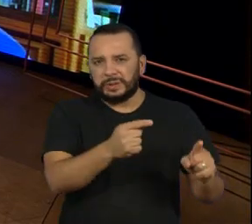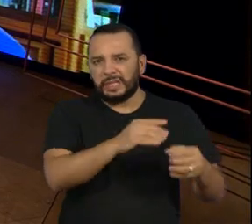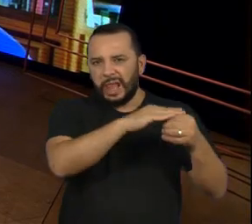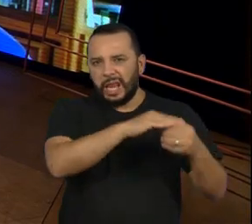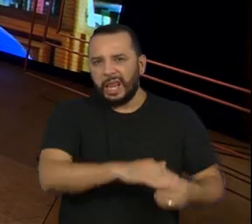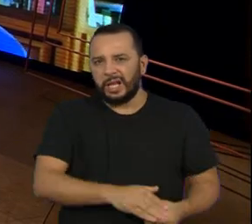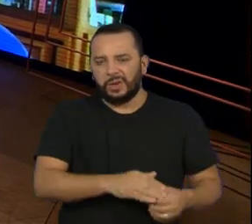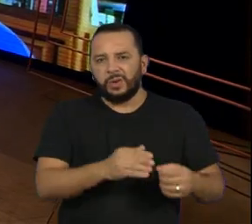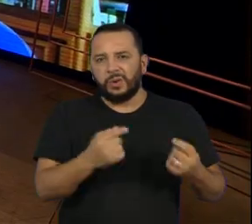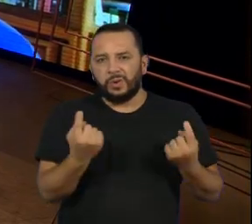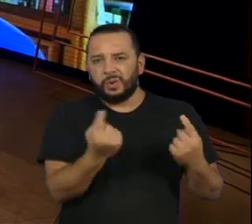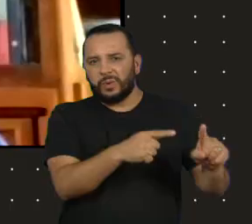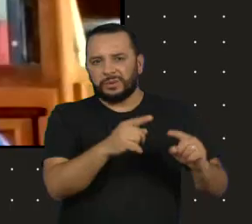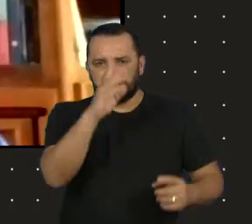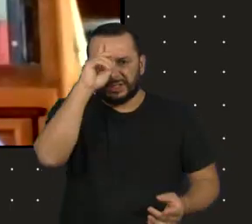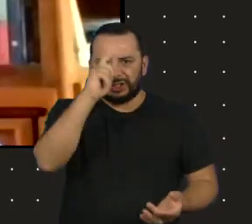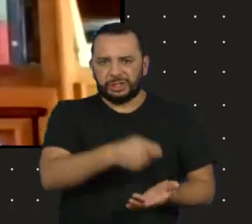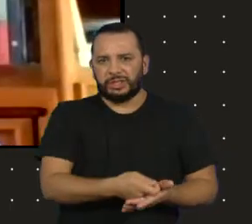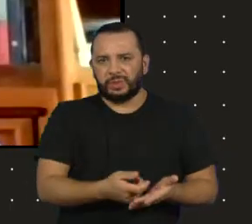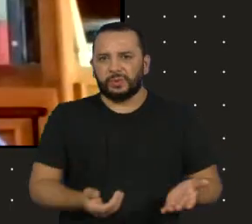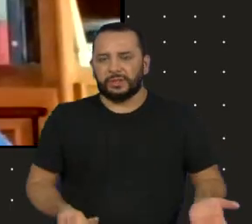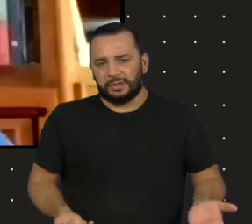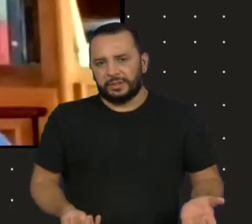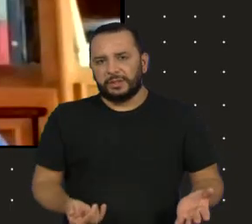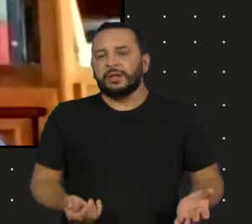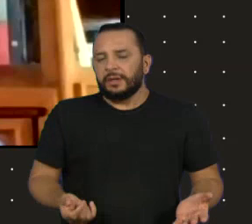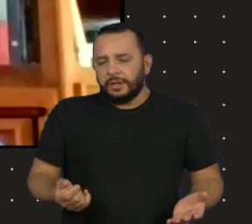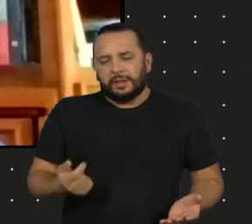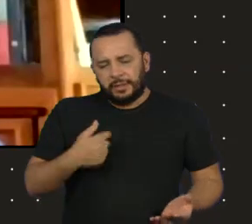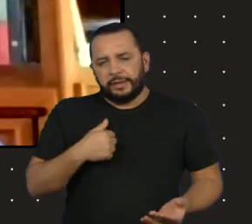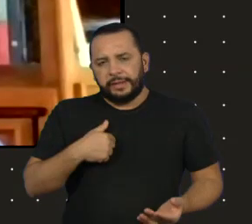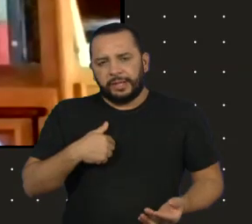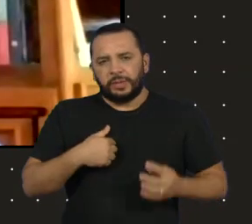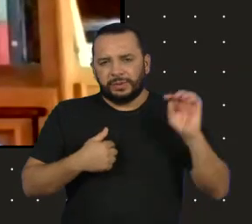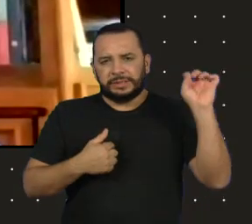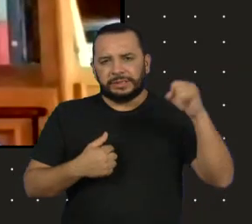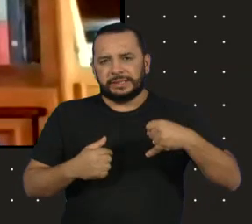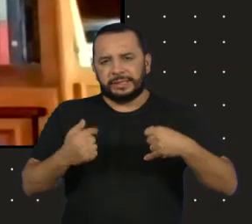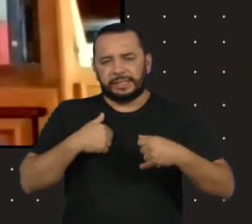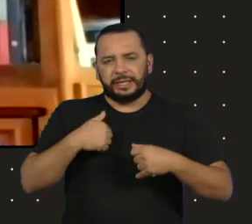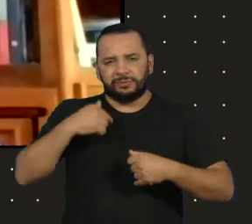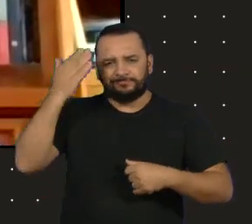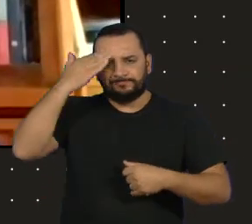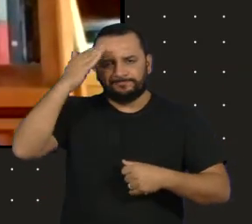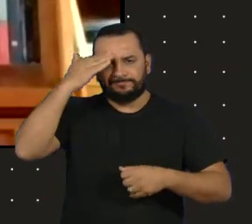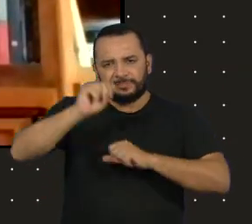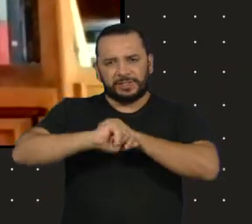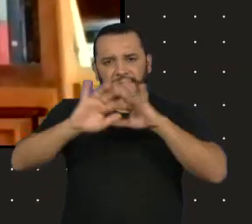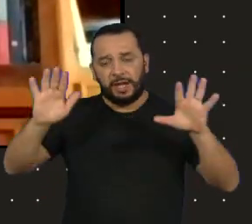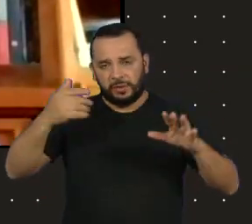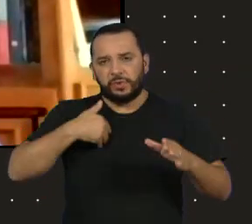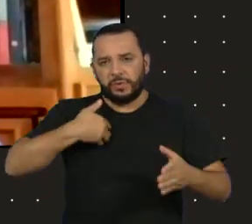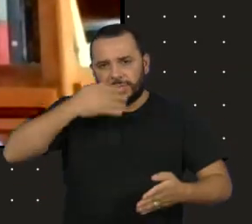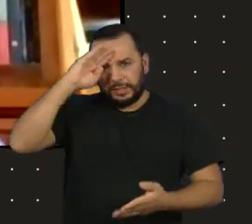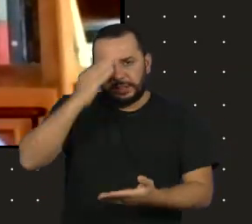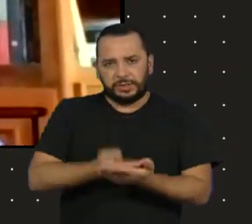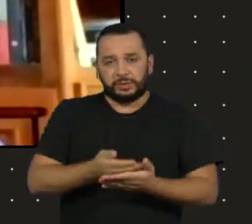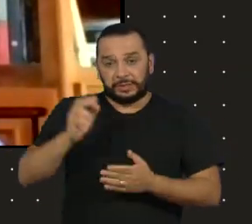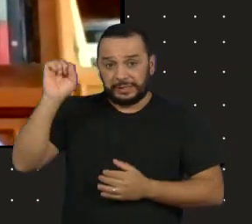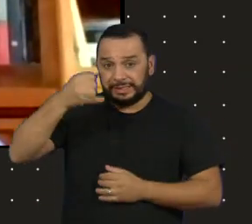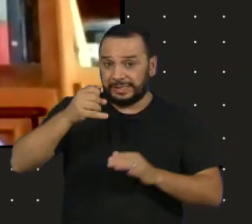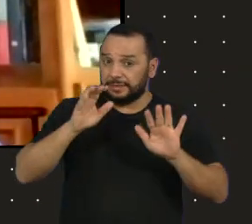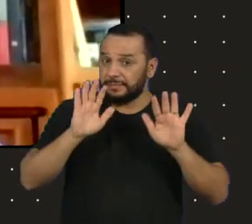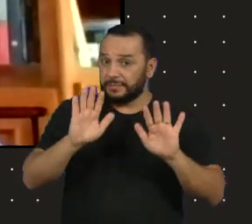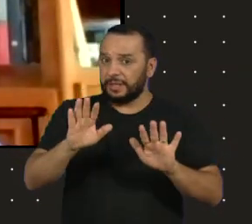do regime militar. Isso, para mim, era uma decisão clara, eu não tinha dúvida mais sobre isso. Mas